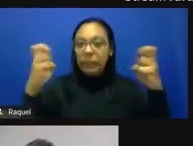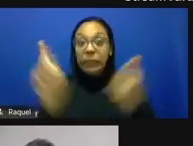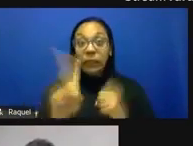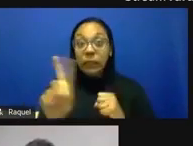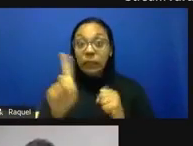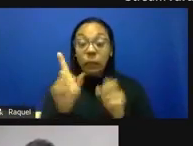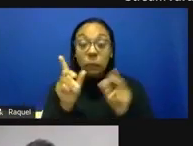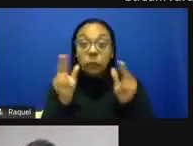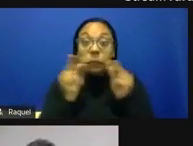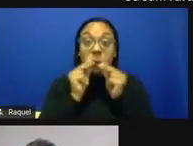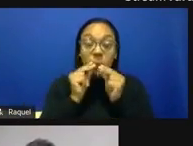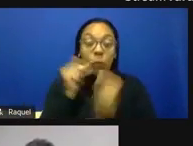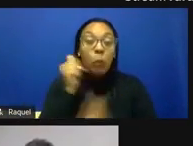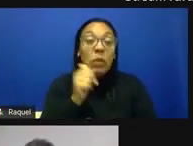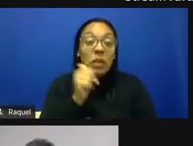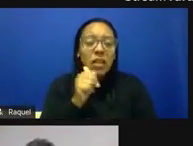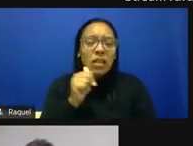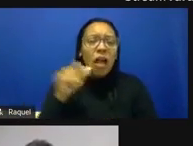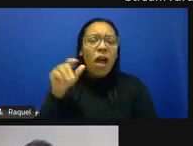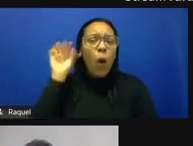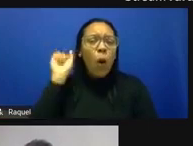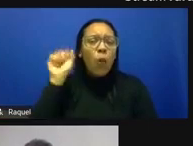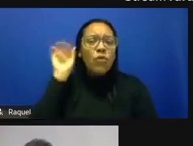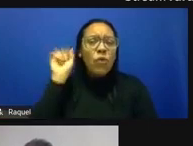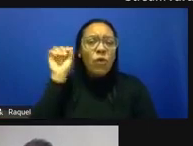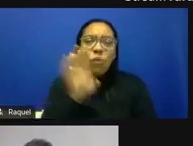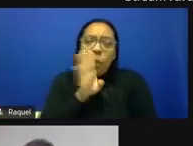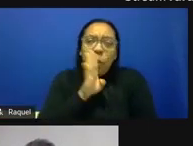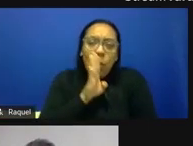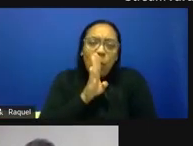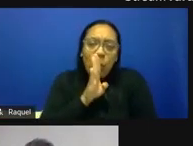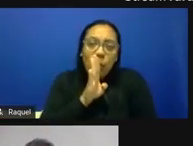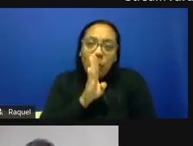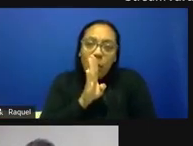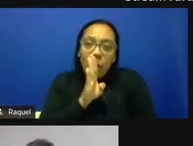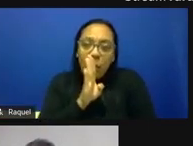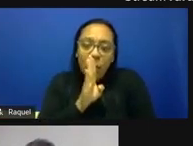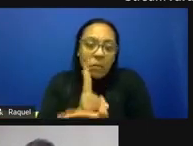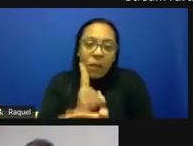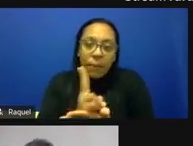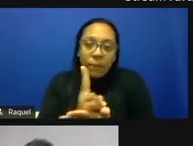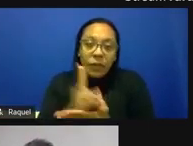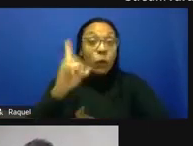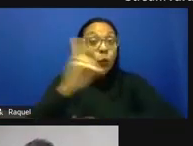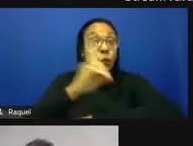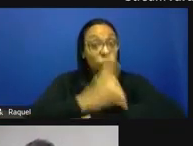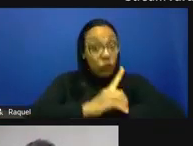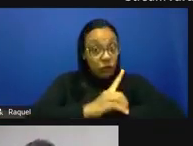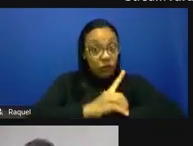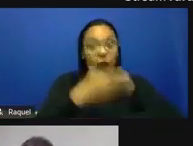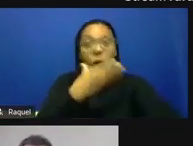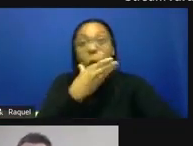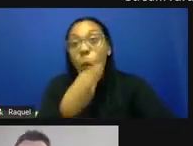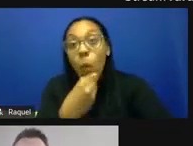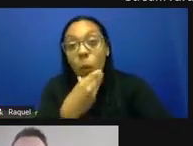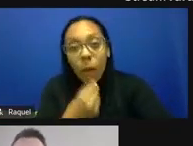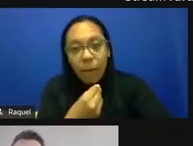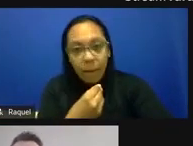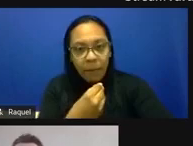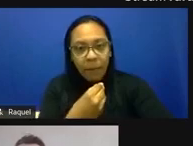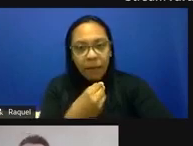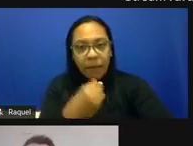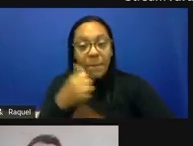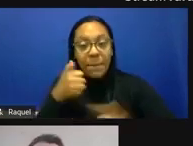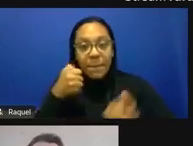vai ouvindo isso a vida inteira, a infância e a adolescência inteira. Aí chega o dia que o abusador está perto dela, ela não consegue gritar, porque ela nunca gritou na vida